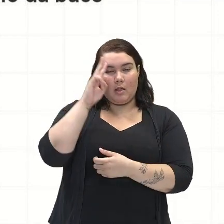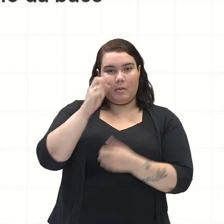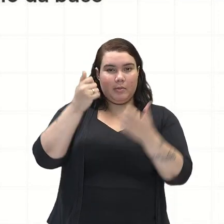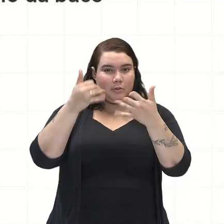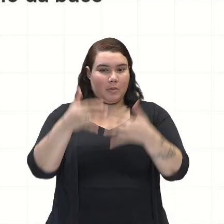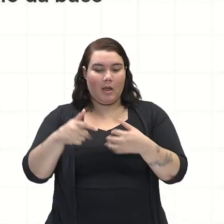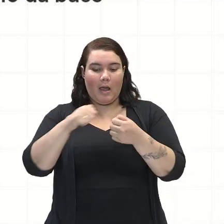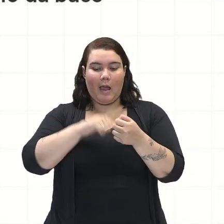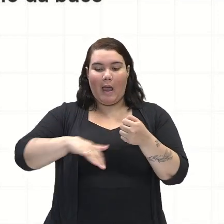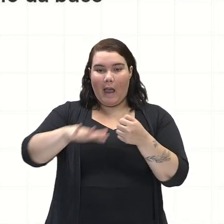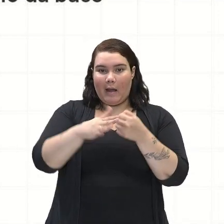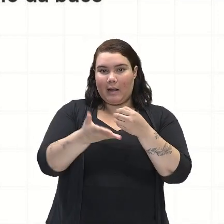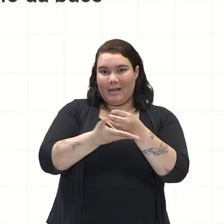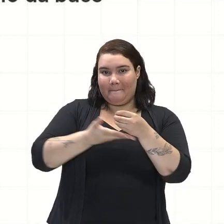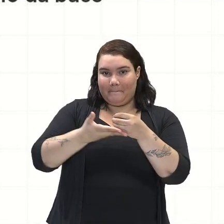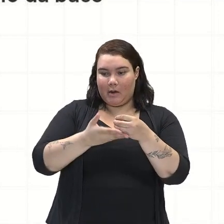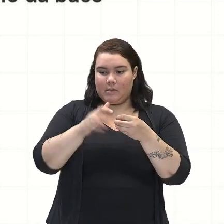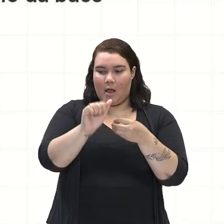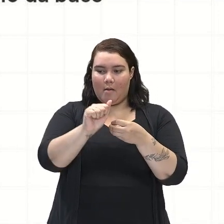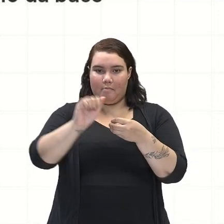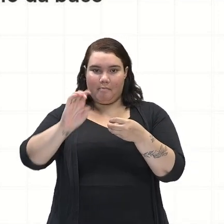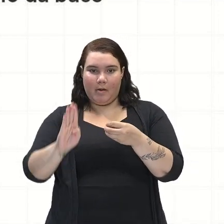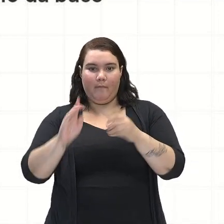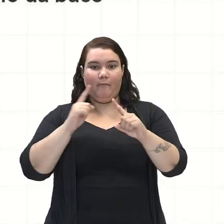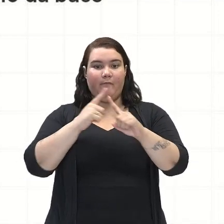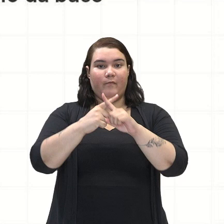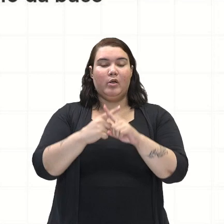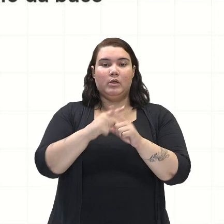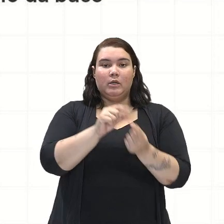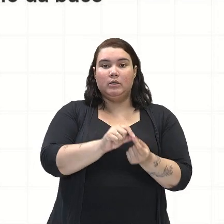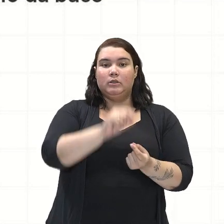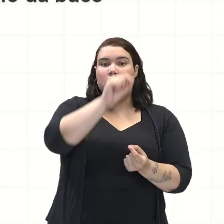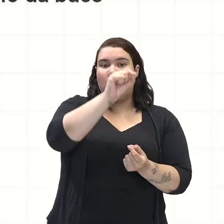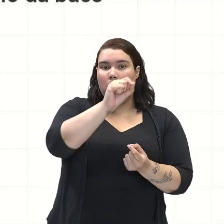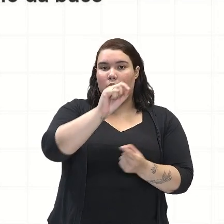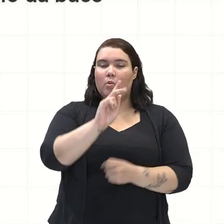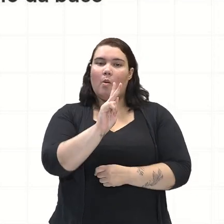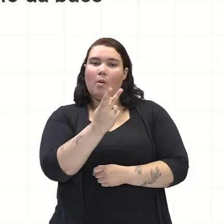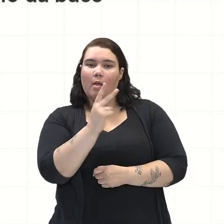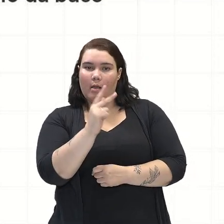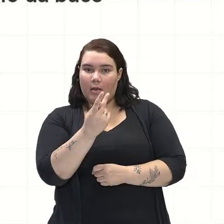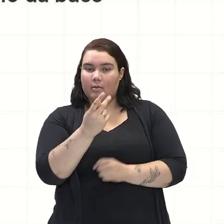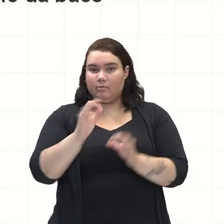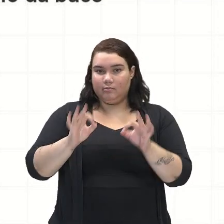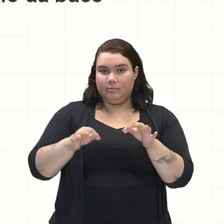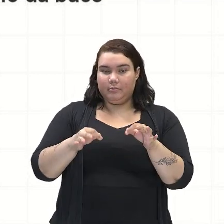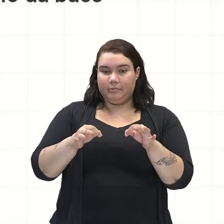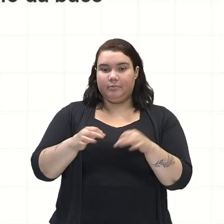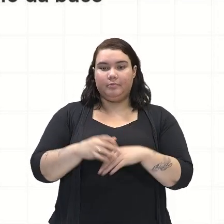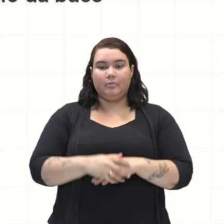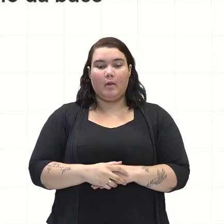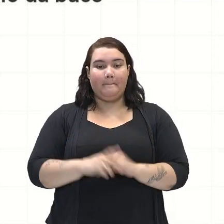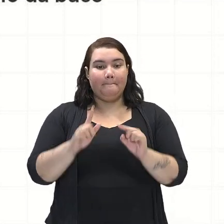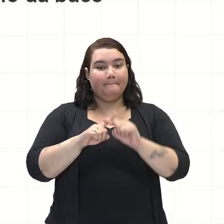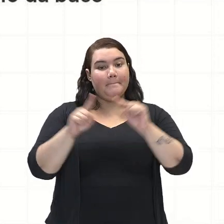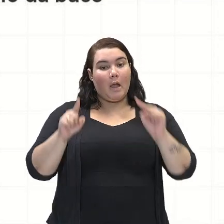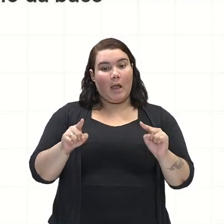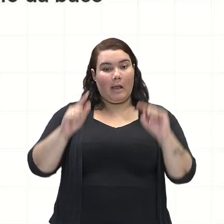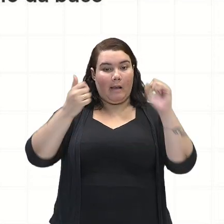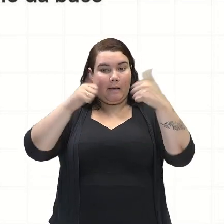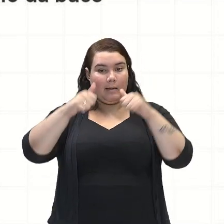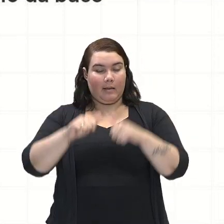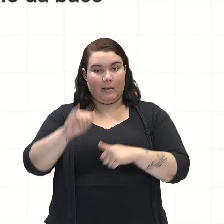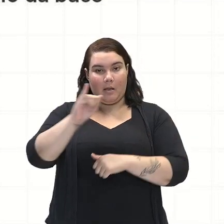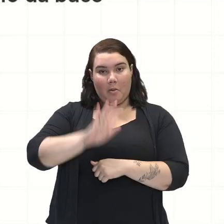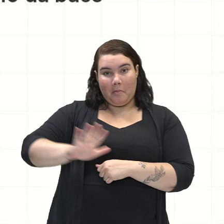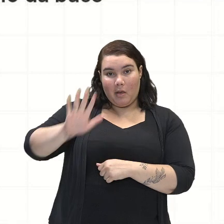vamos chamar de AB, e a altura H dele, né? Porém, ao analisarmos a